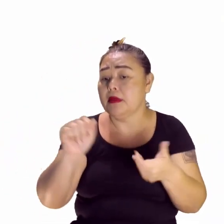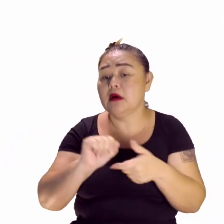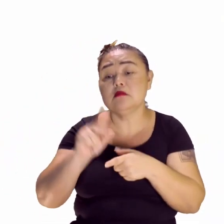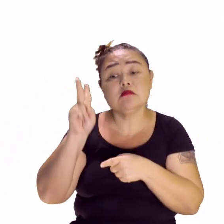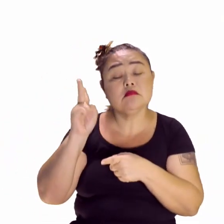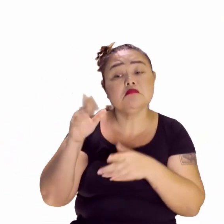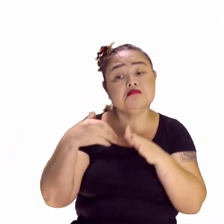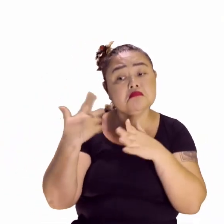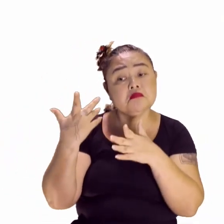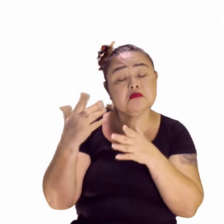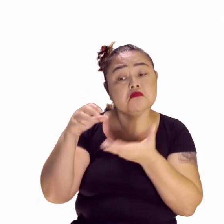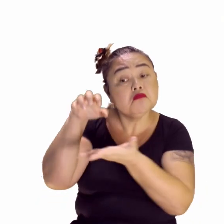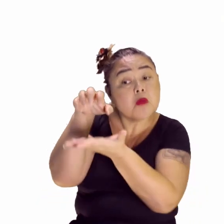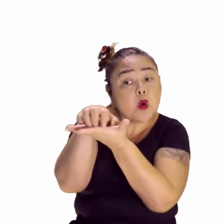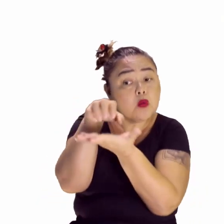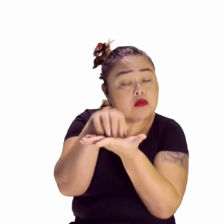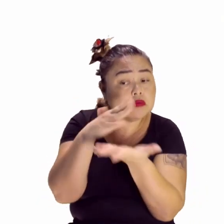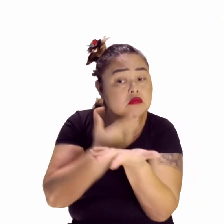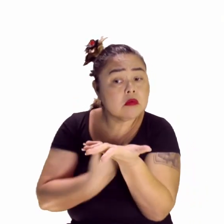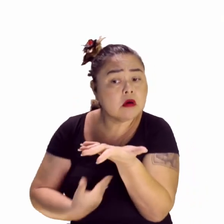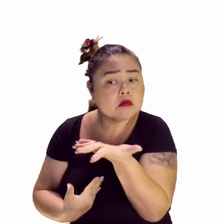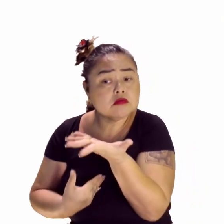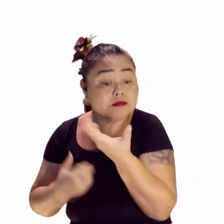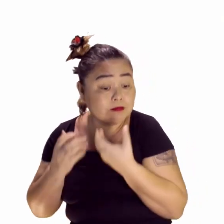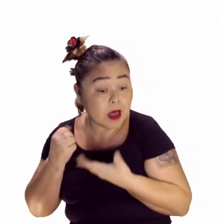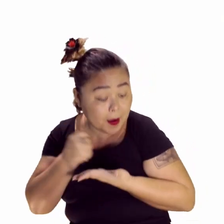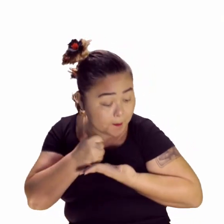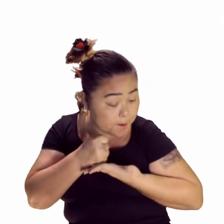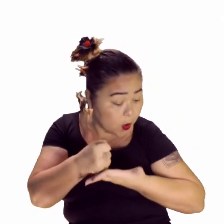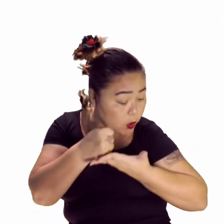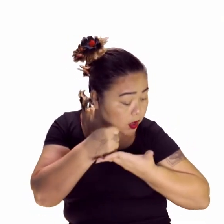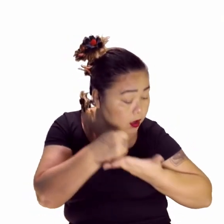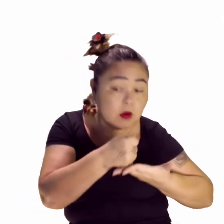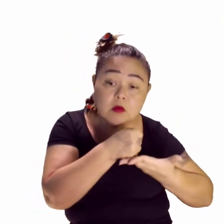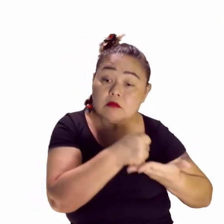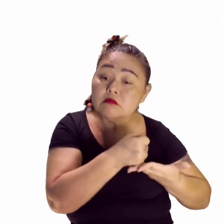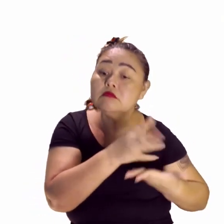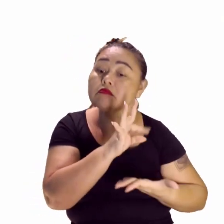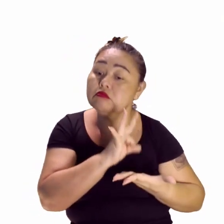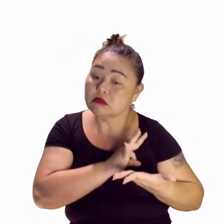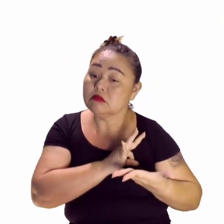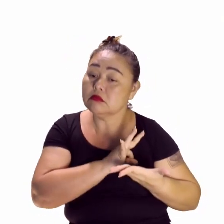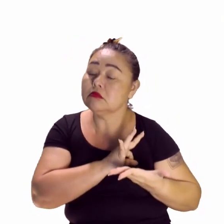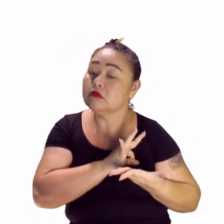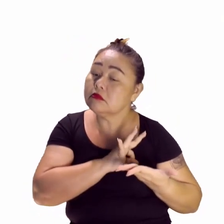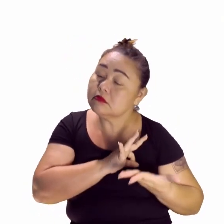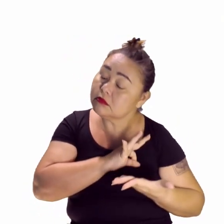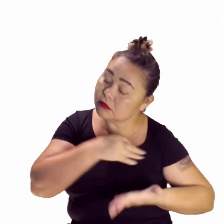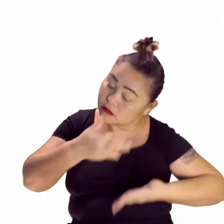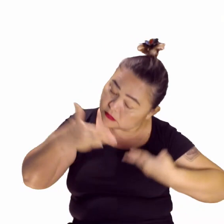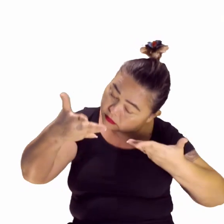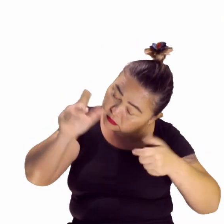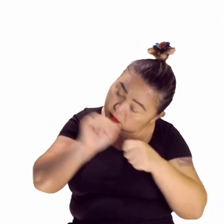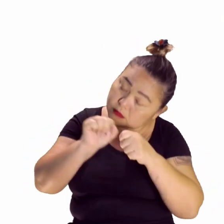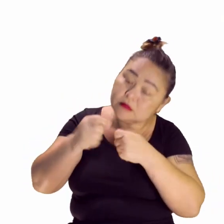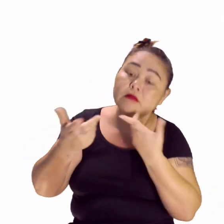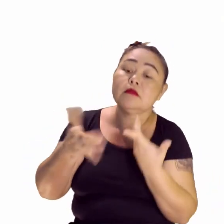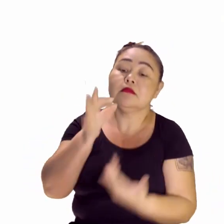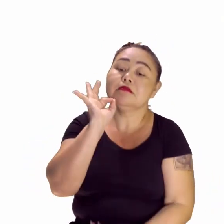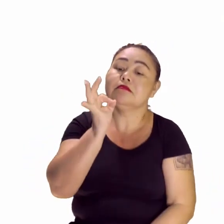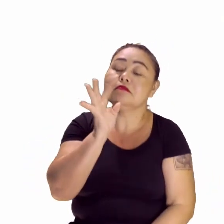então os órgãos fazem esse apoio técnico para que a produção